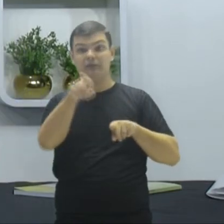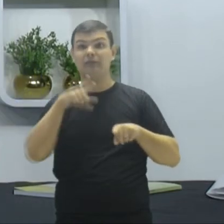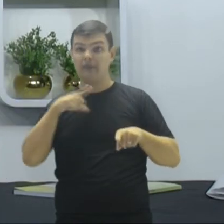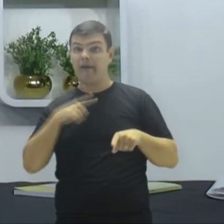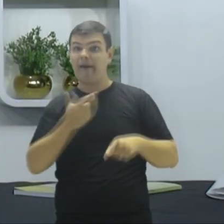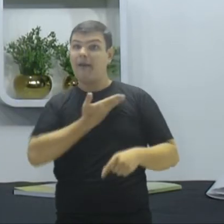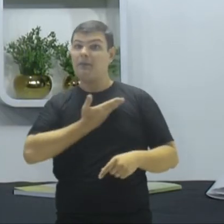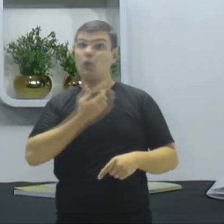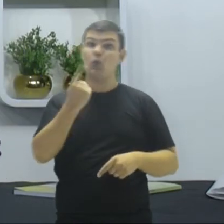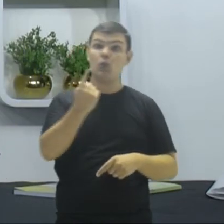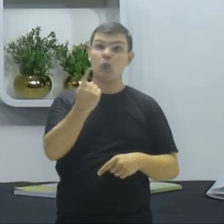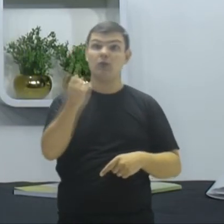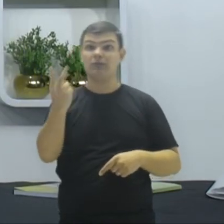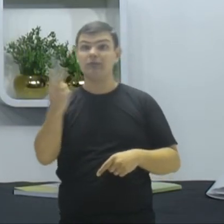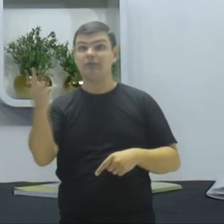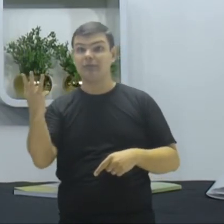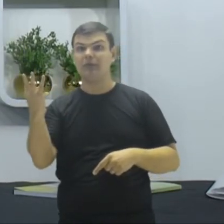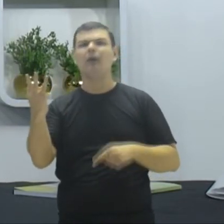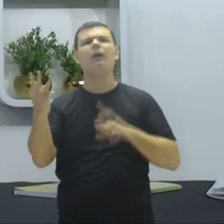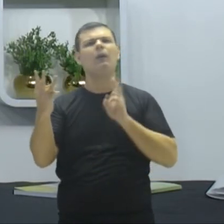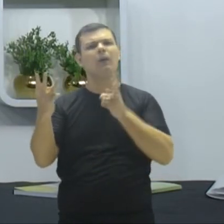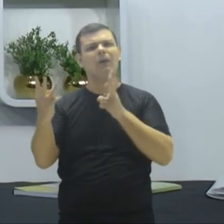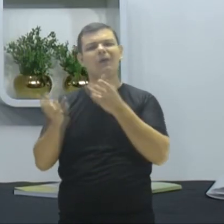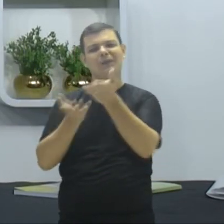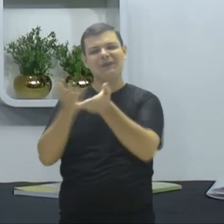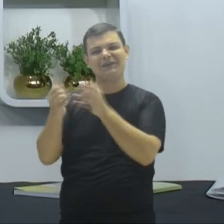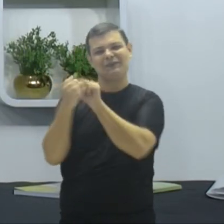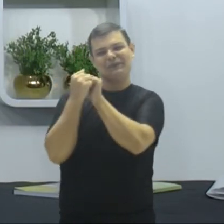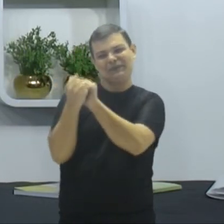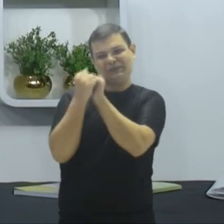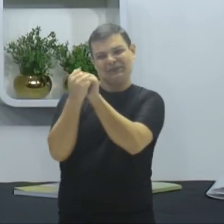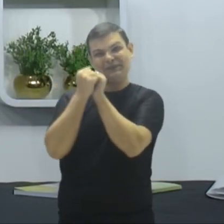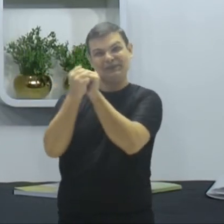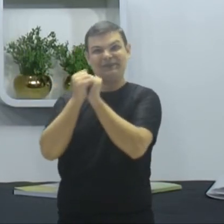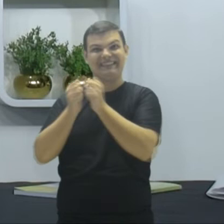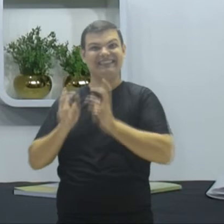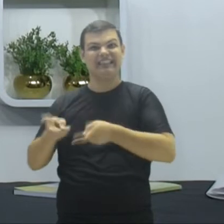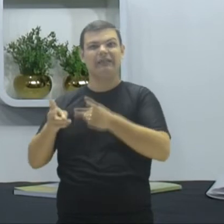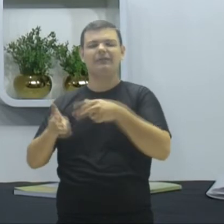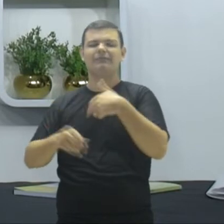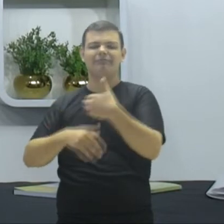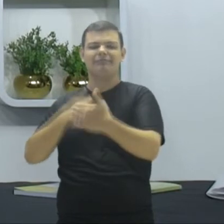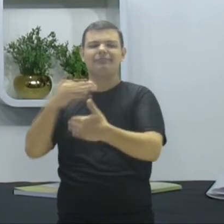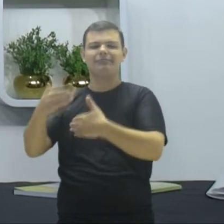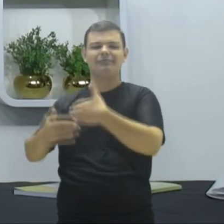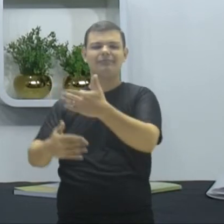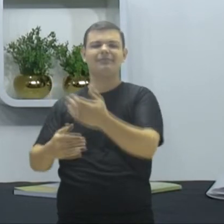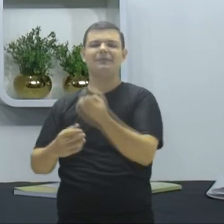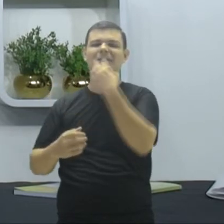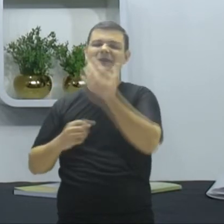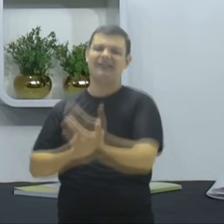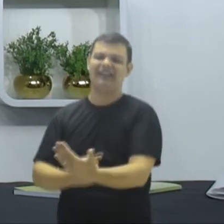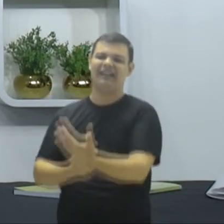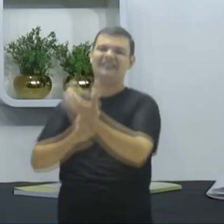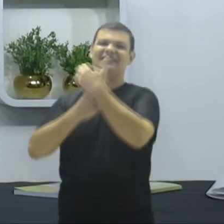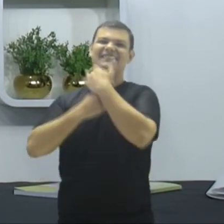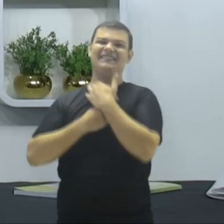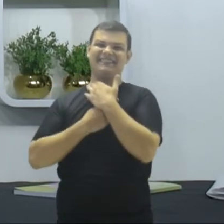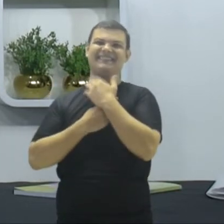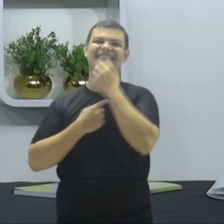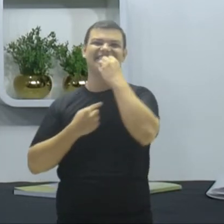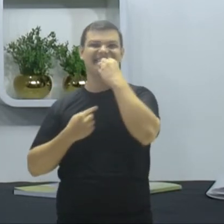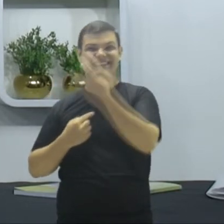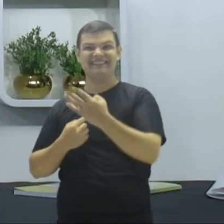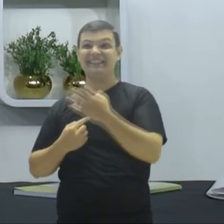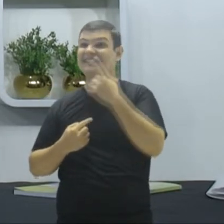3, cuide do seu amigo, cuide da sua amizade. Você vai ver o quanto isso faz bem para você.